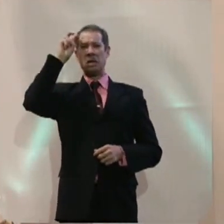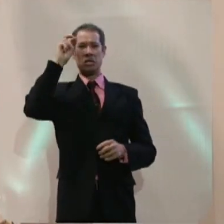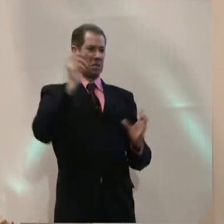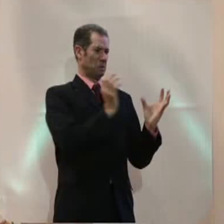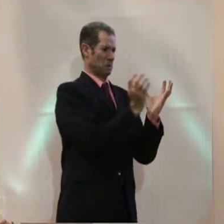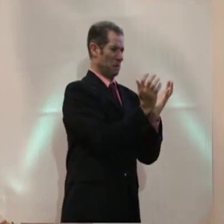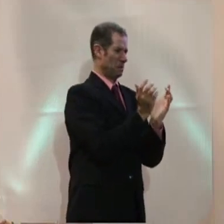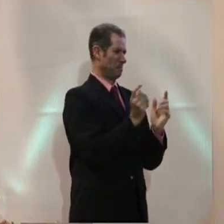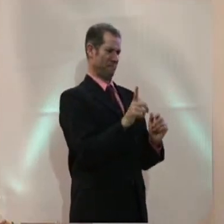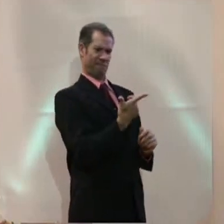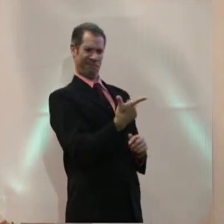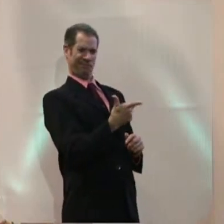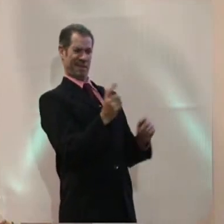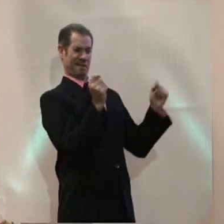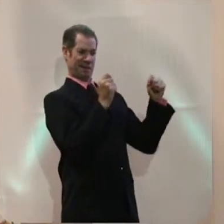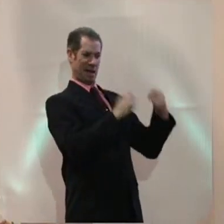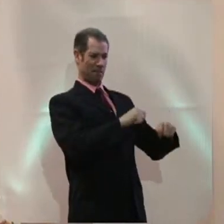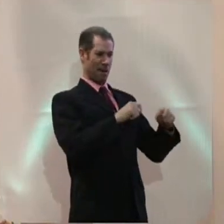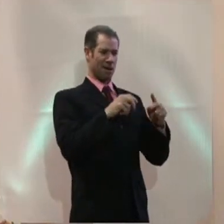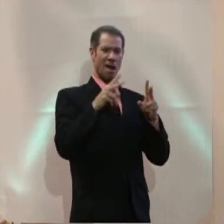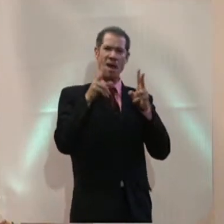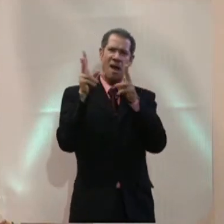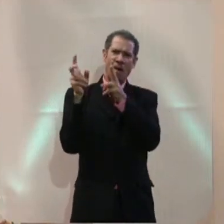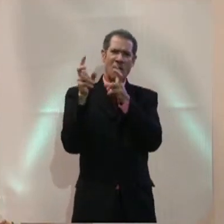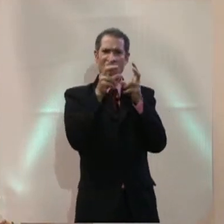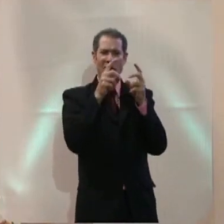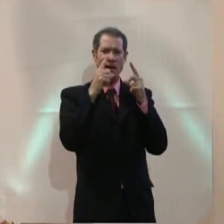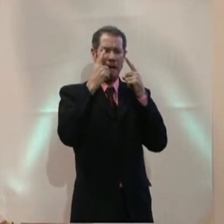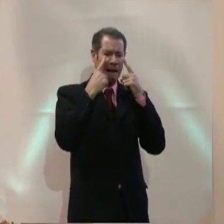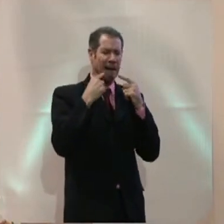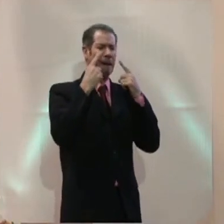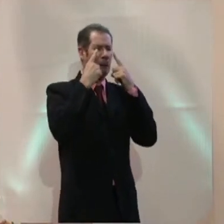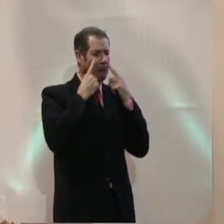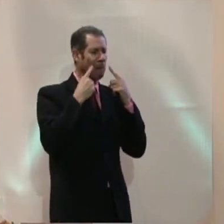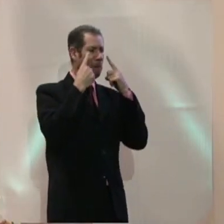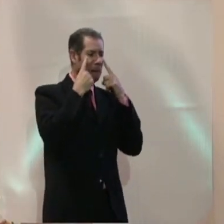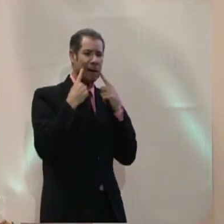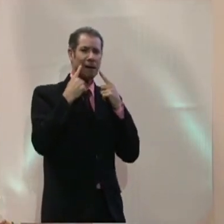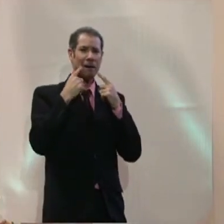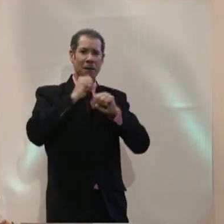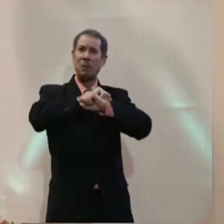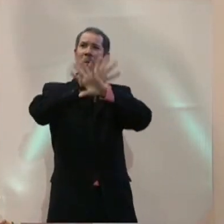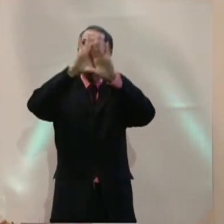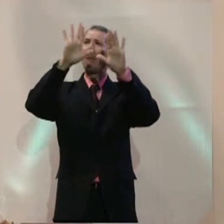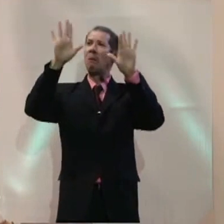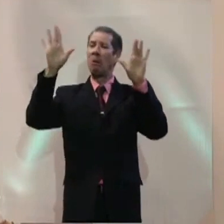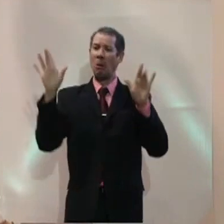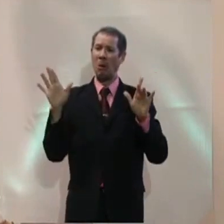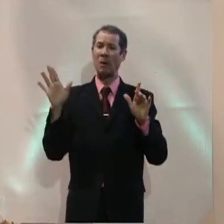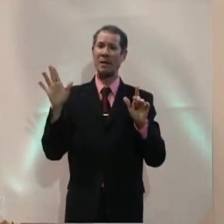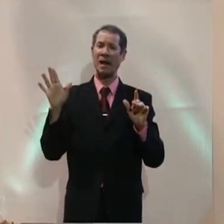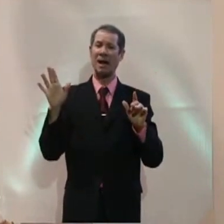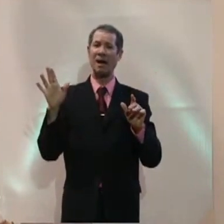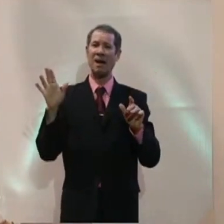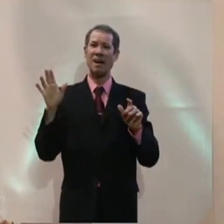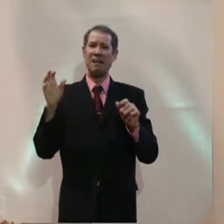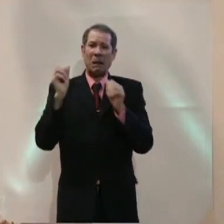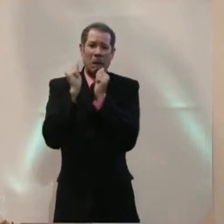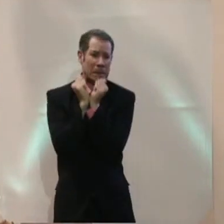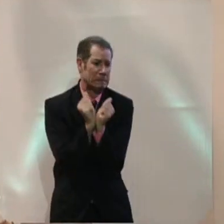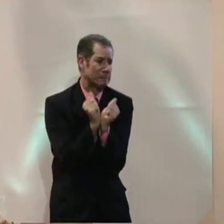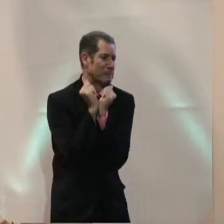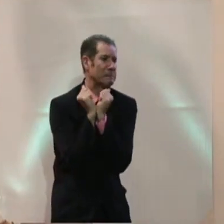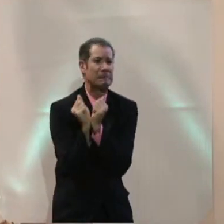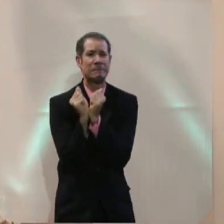eram capazes de ver que estavam chorando pela glória de ser um